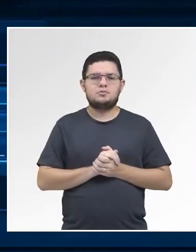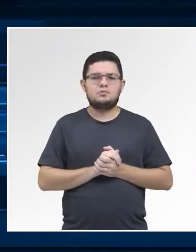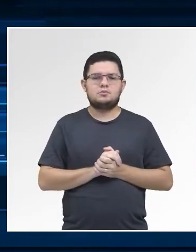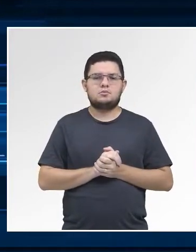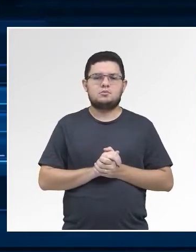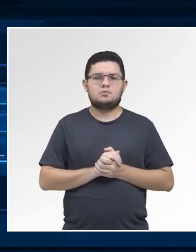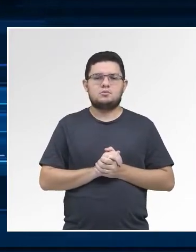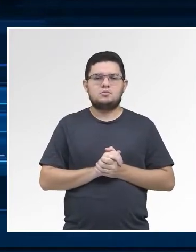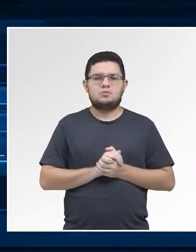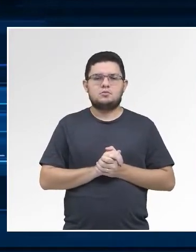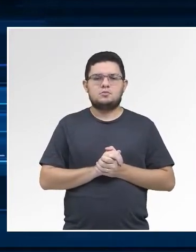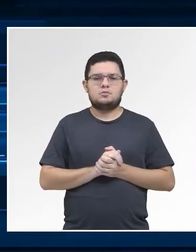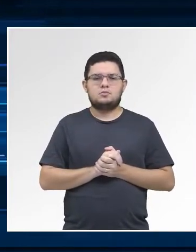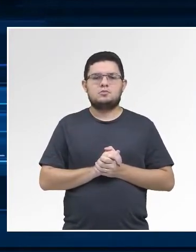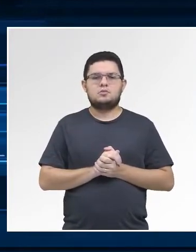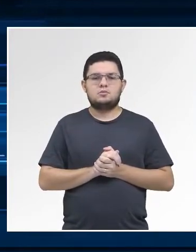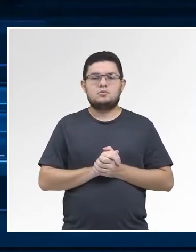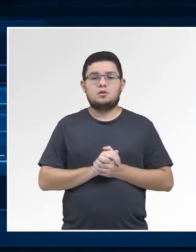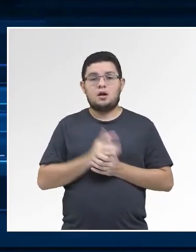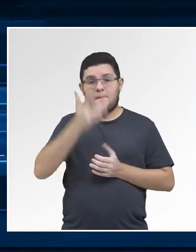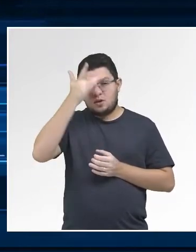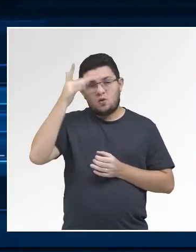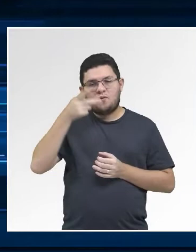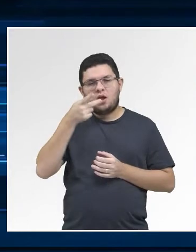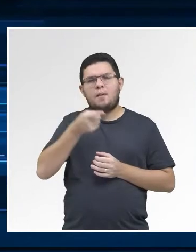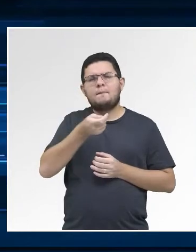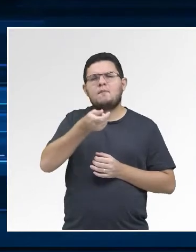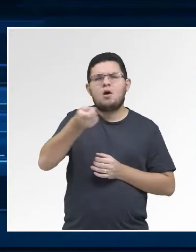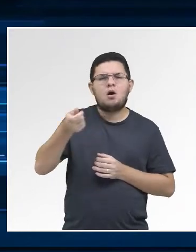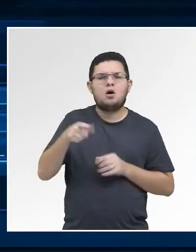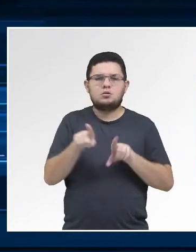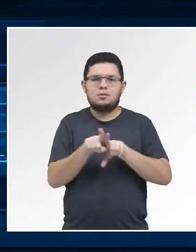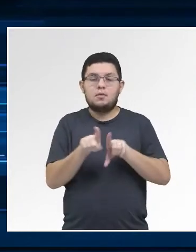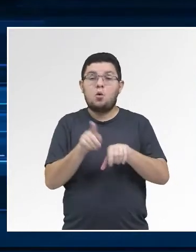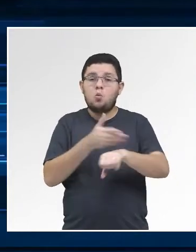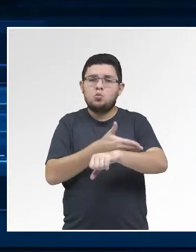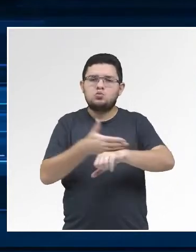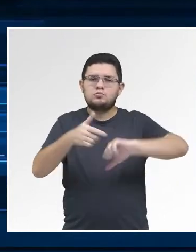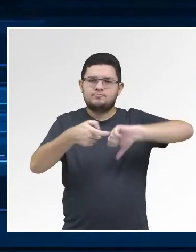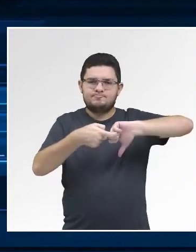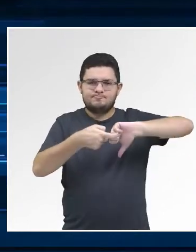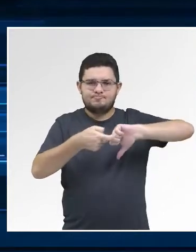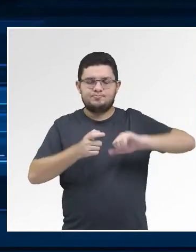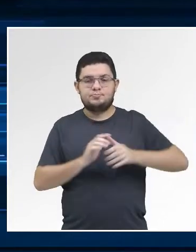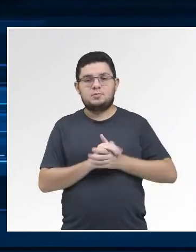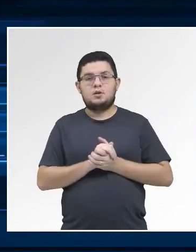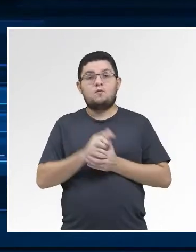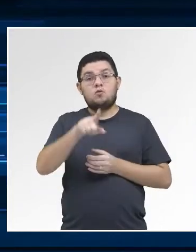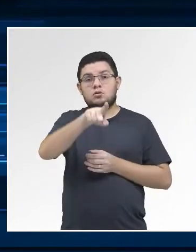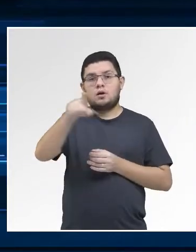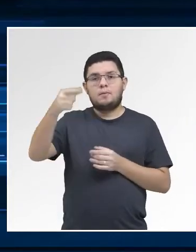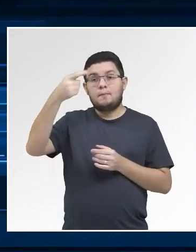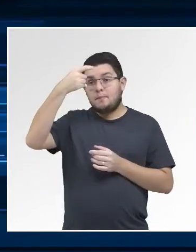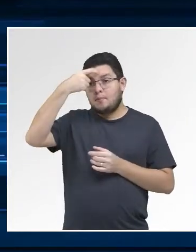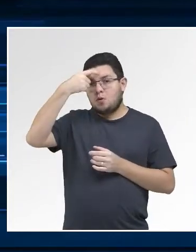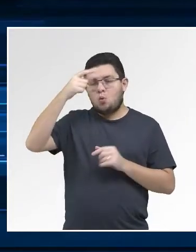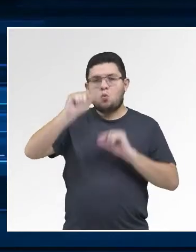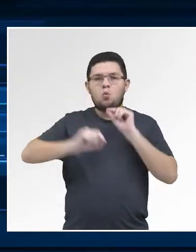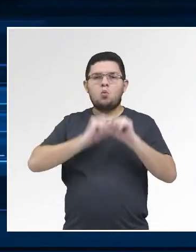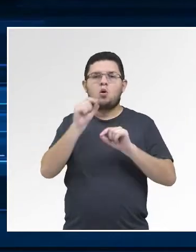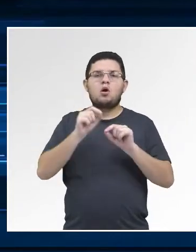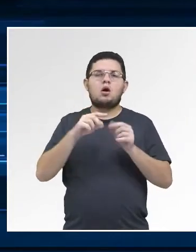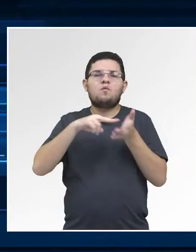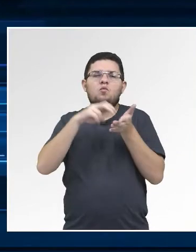Taciturn, alguém que fala pouco e geralmente negativamente. Então, gente, memorizaram aí as palavras de bad behavior?